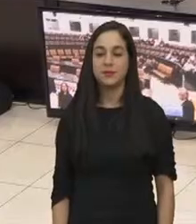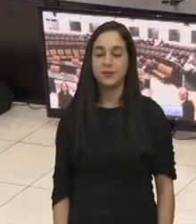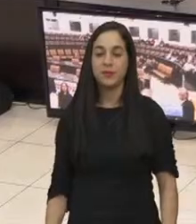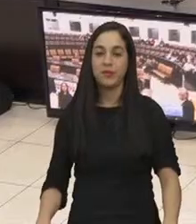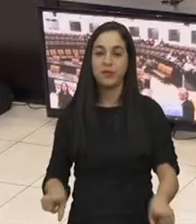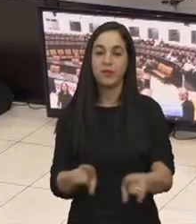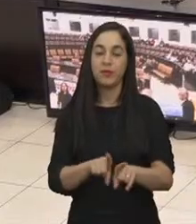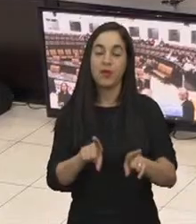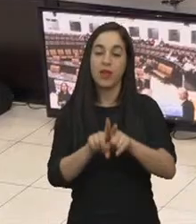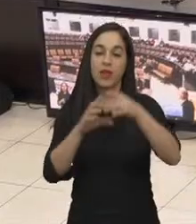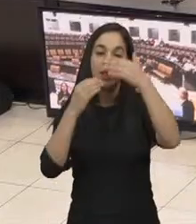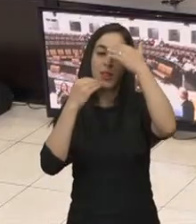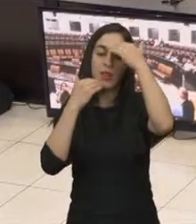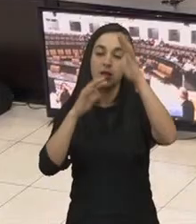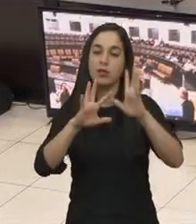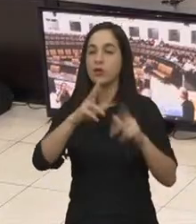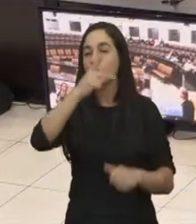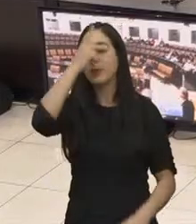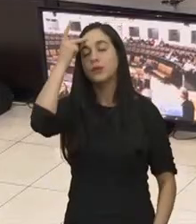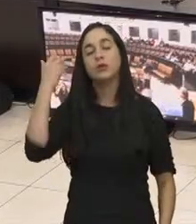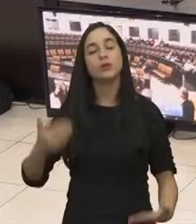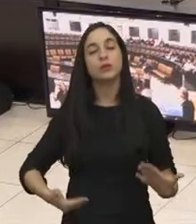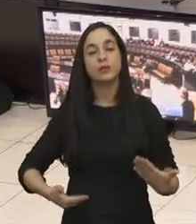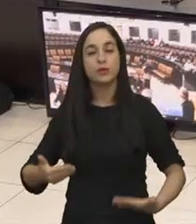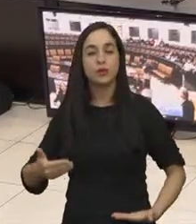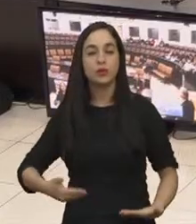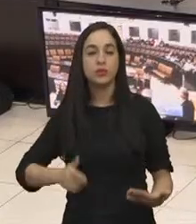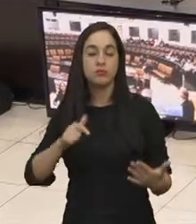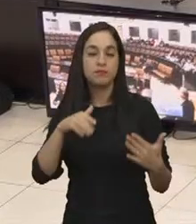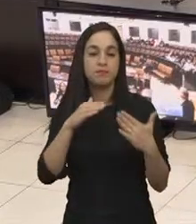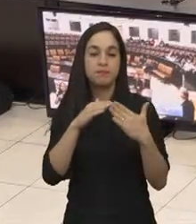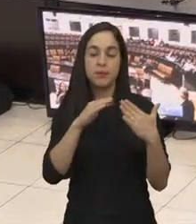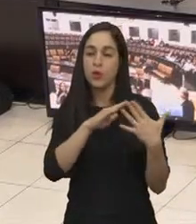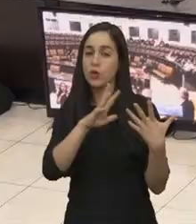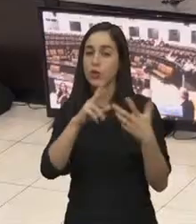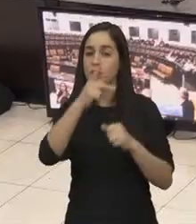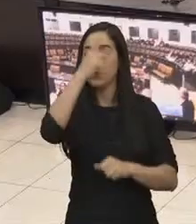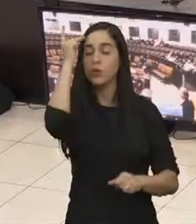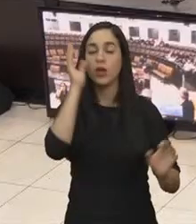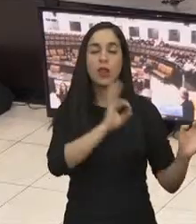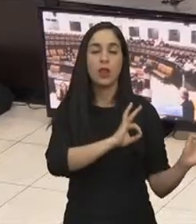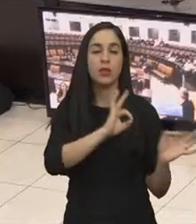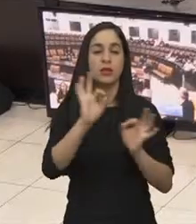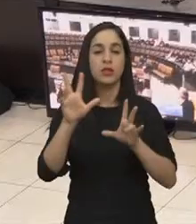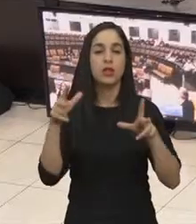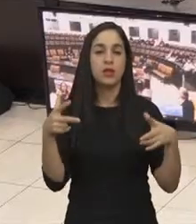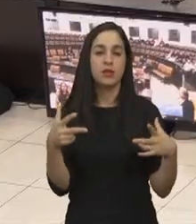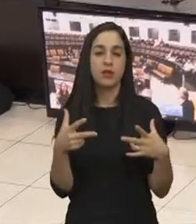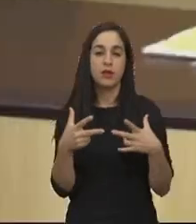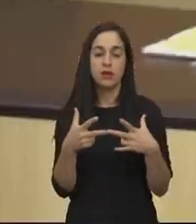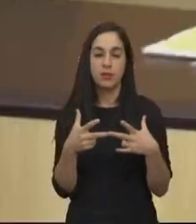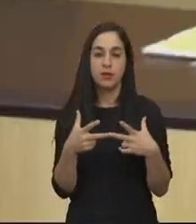Agradeço também a todos os servidores da casa e a todos que estão nos assistindo aí pela TV Câmara.